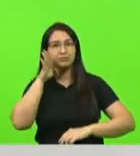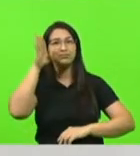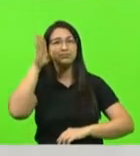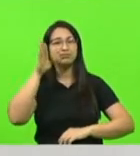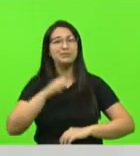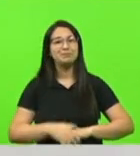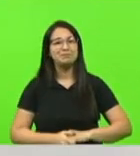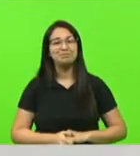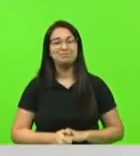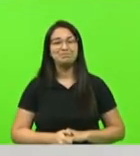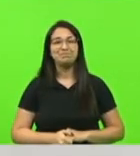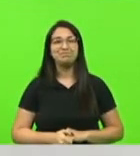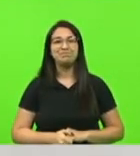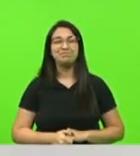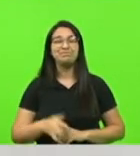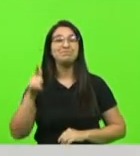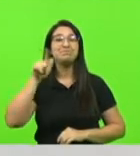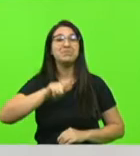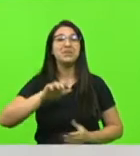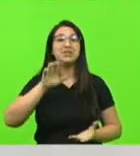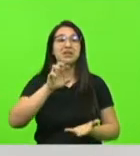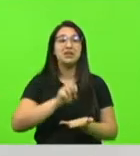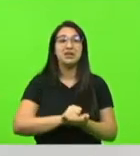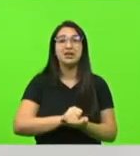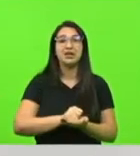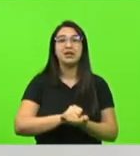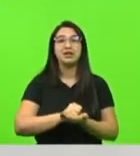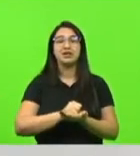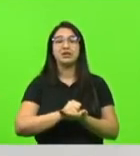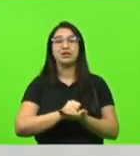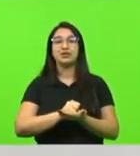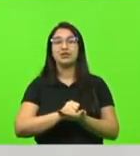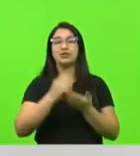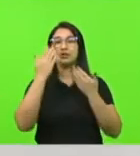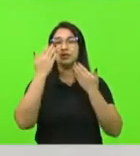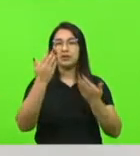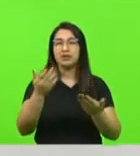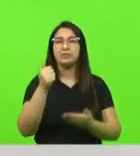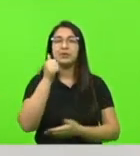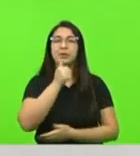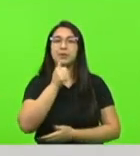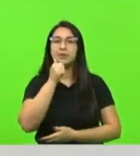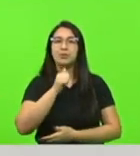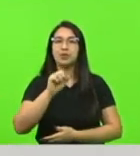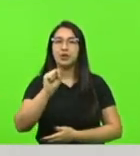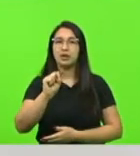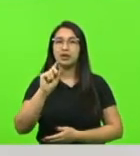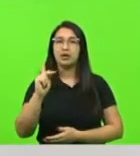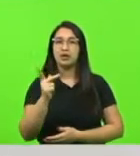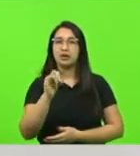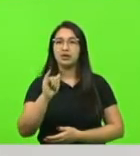Também faço um registro especial de agradecimento à senhora Shirley Ferreira da Silva,